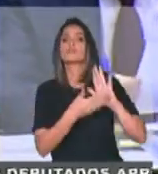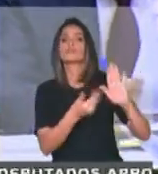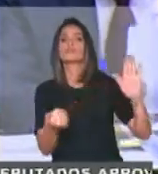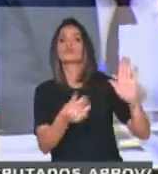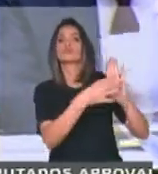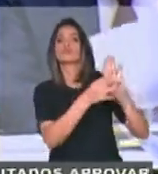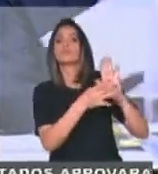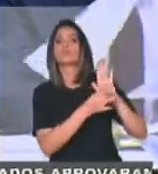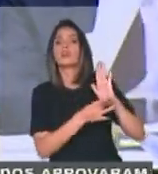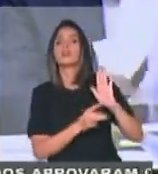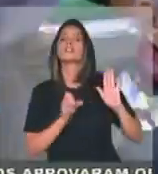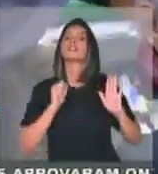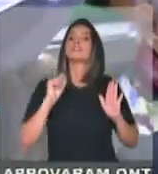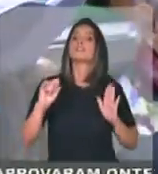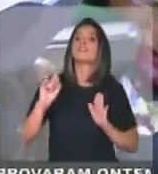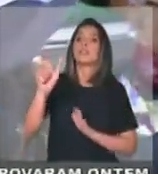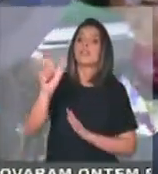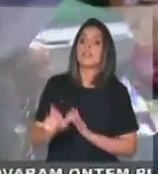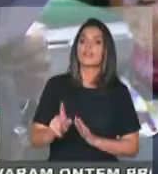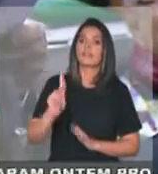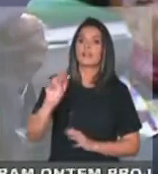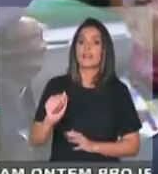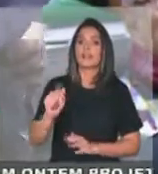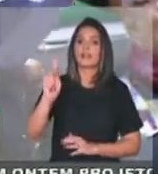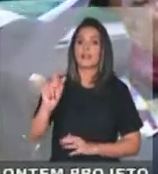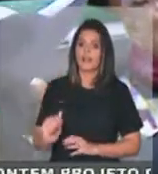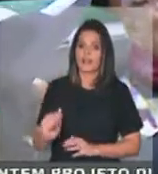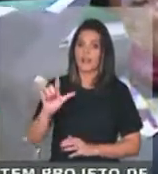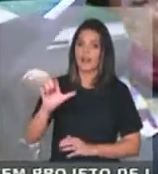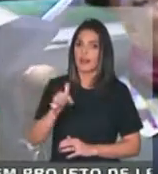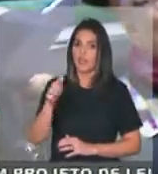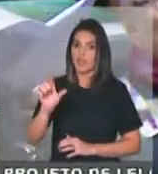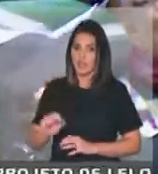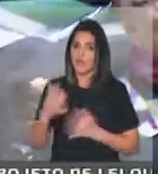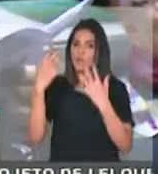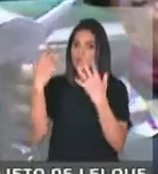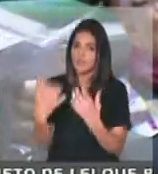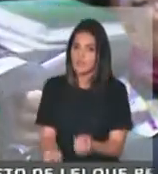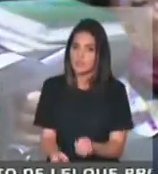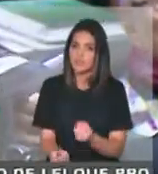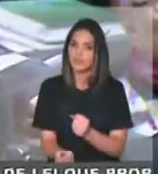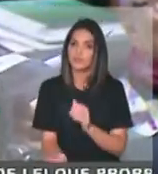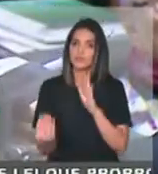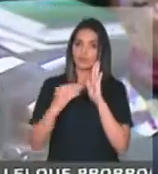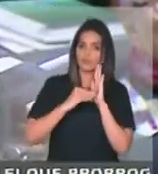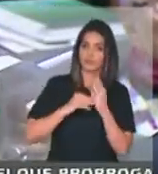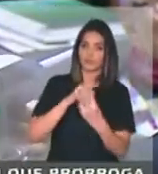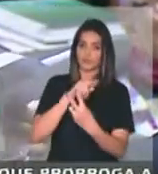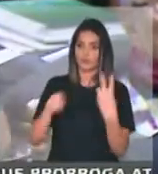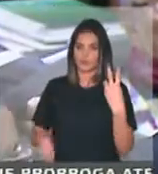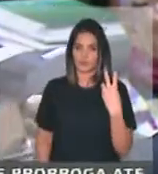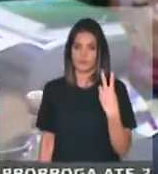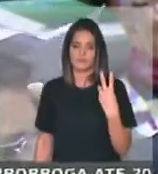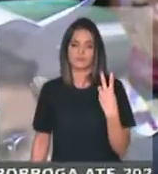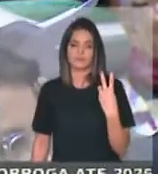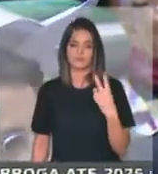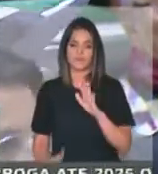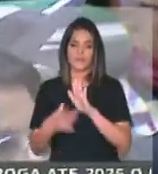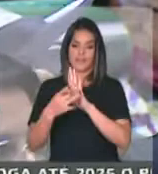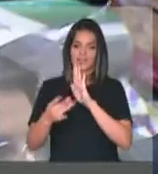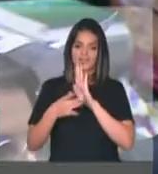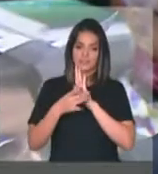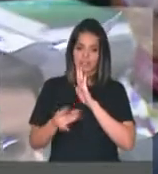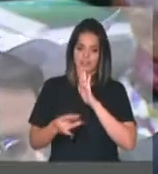os destaques caso o relator acolha as duas emendas destacadas